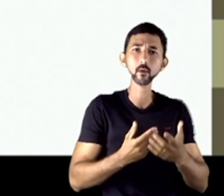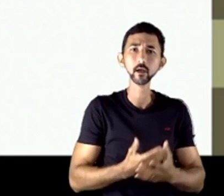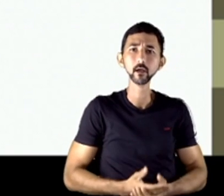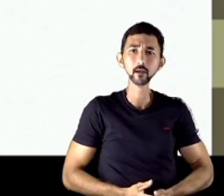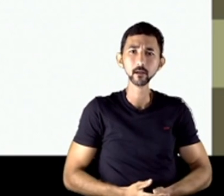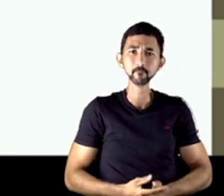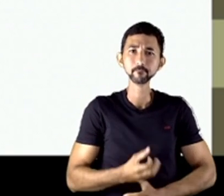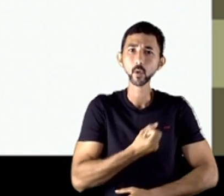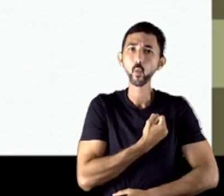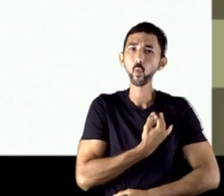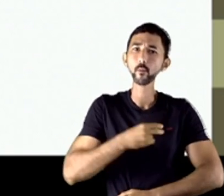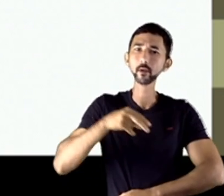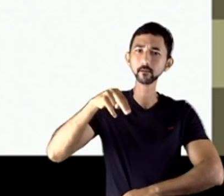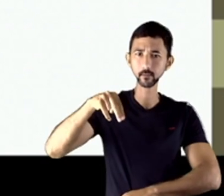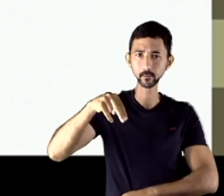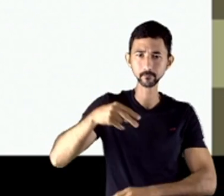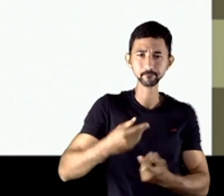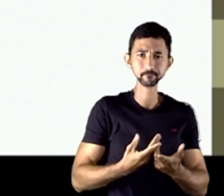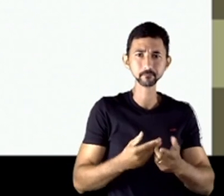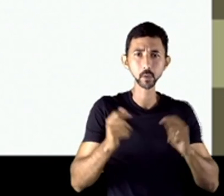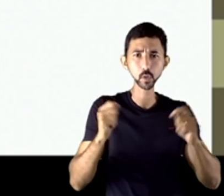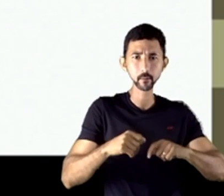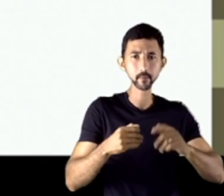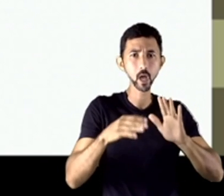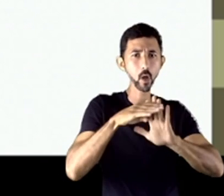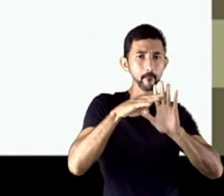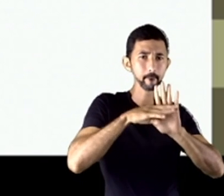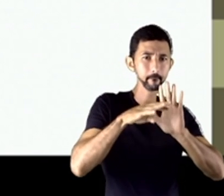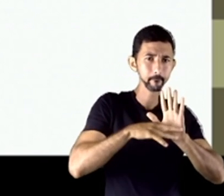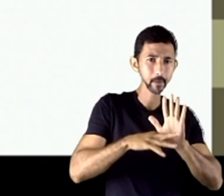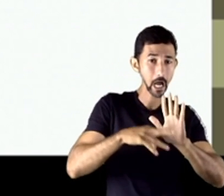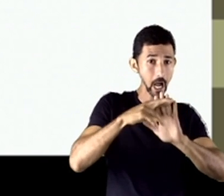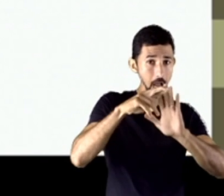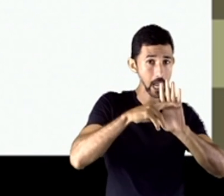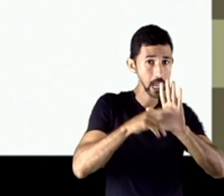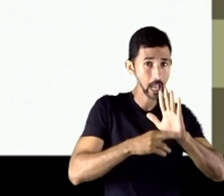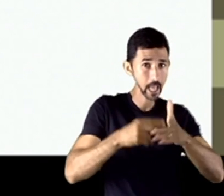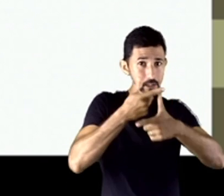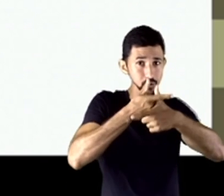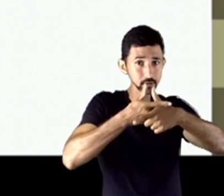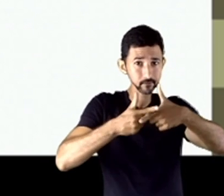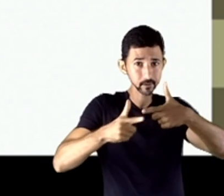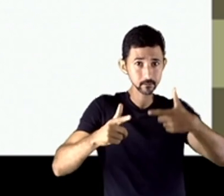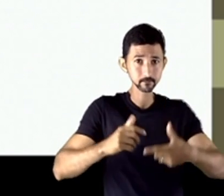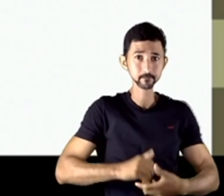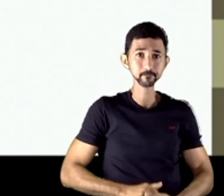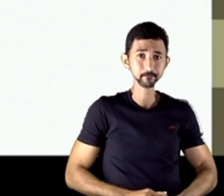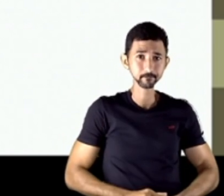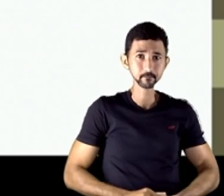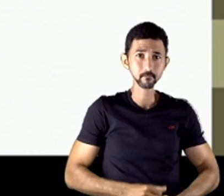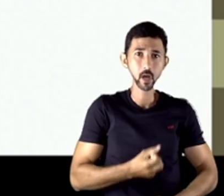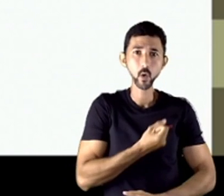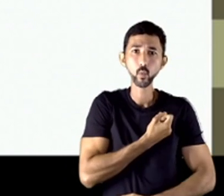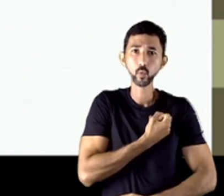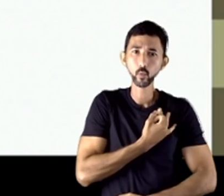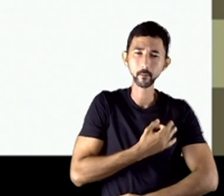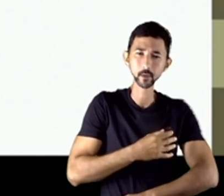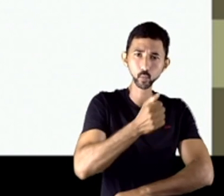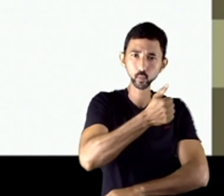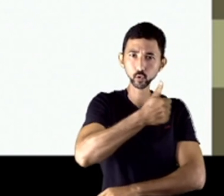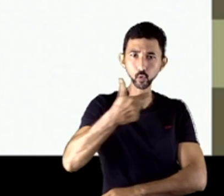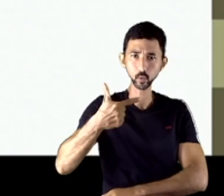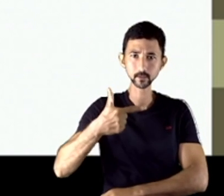sejam um número natural. Se possível, estabeleça um critério de divisibilidade para o número